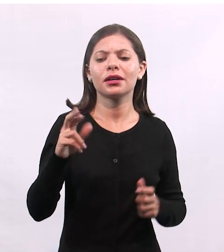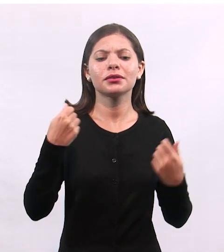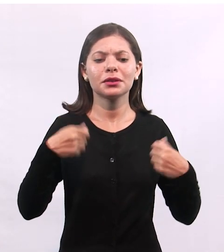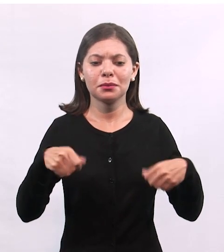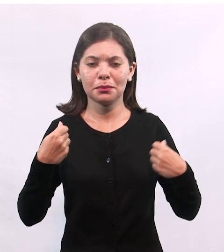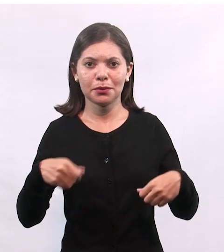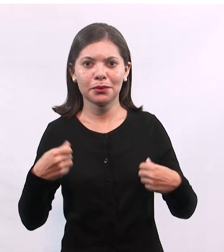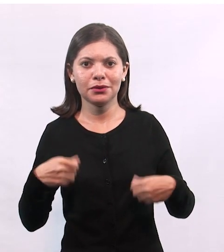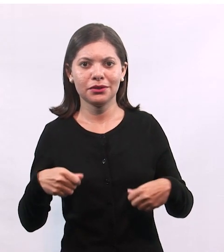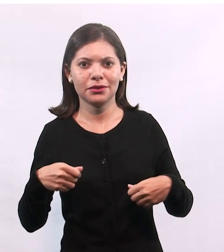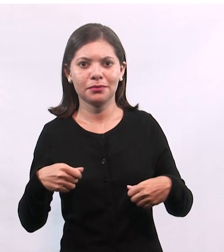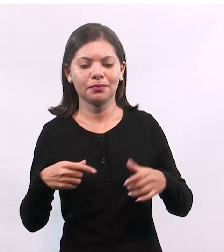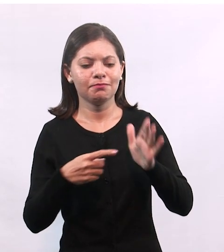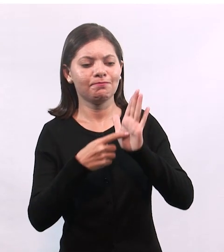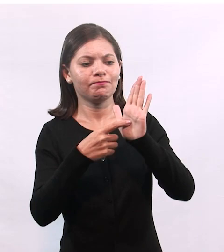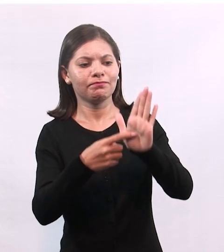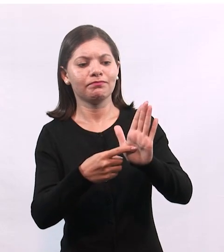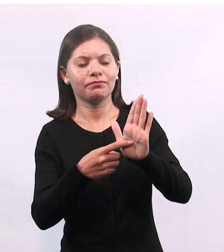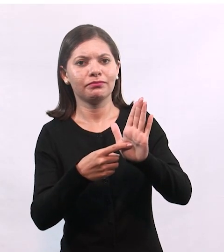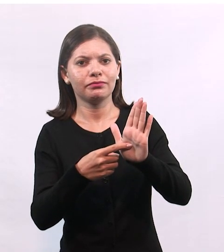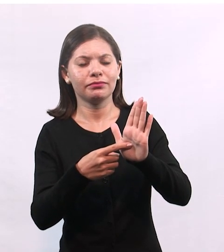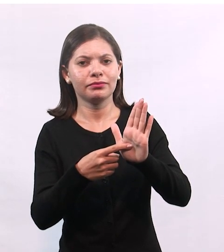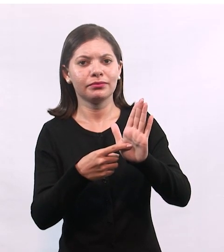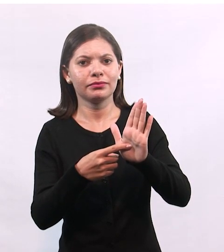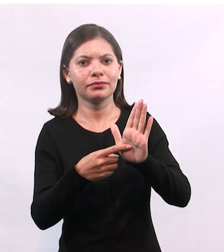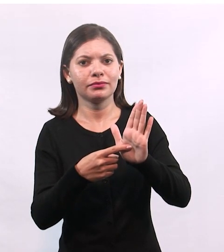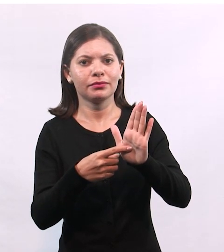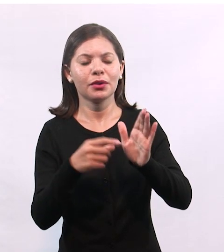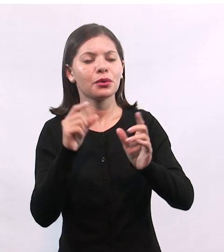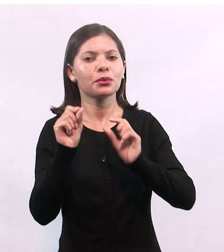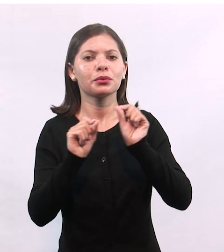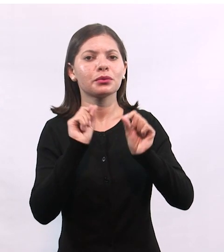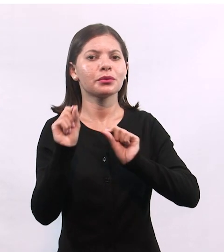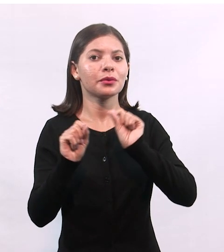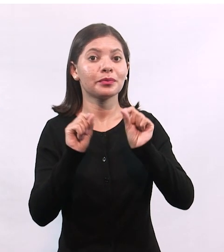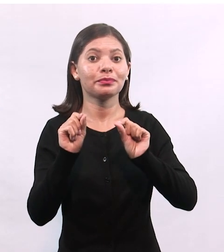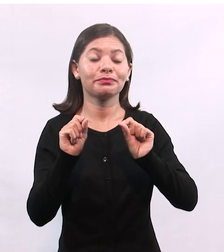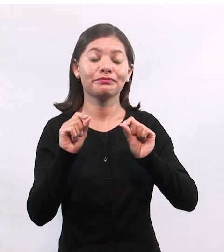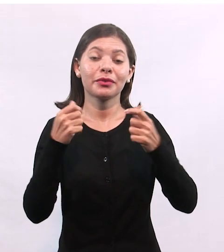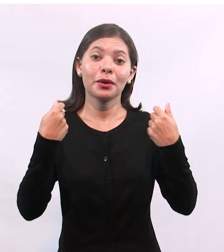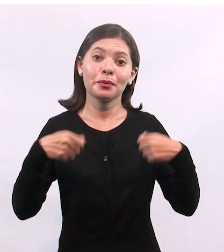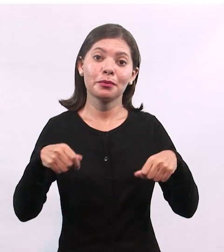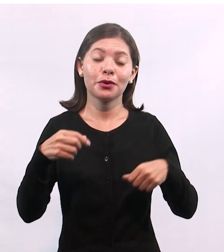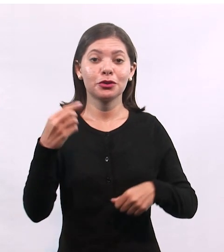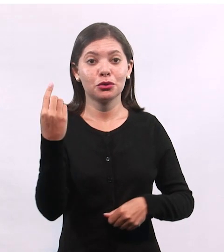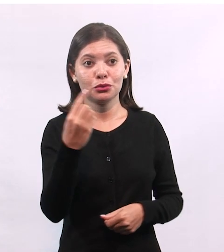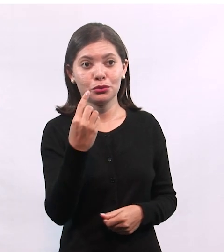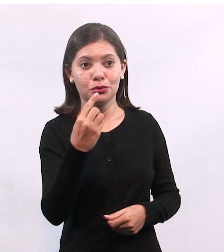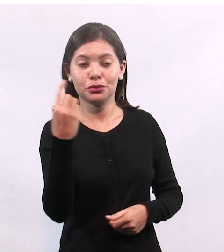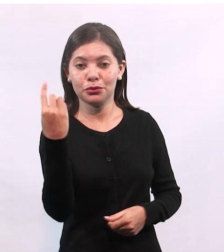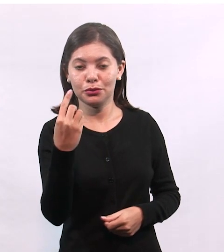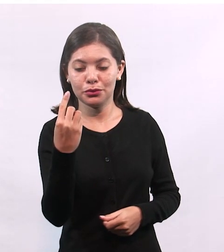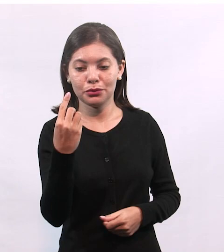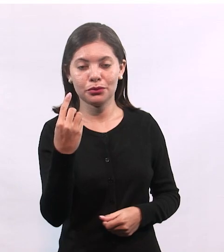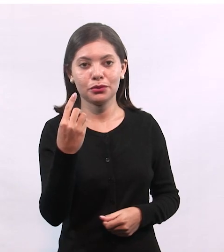possíveis que saia na face de um dado pode sair um